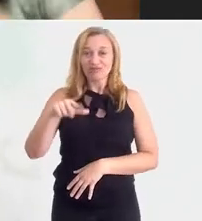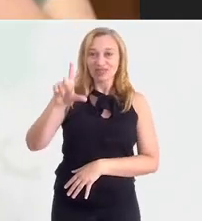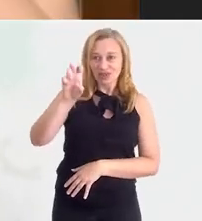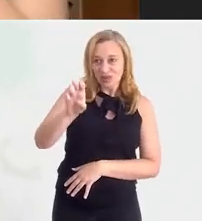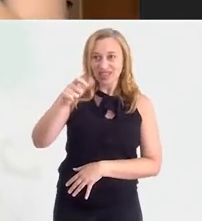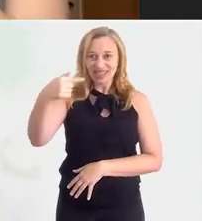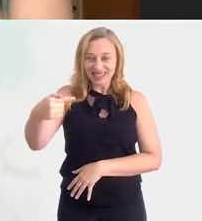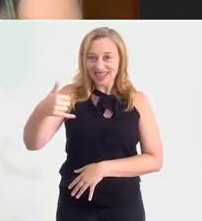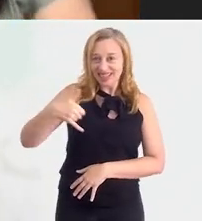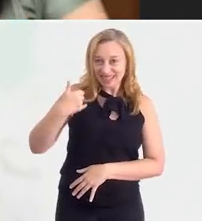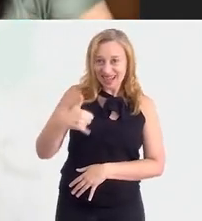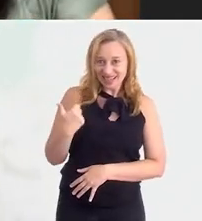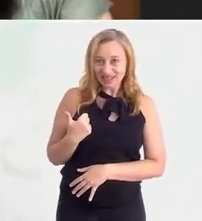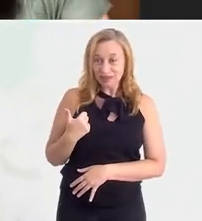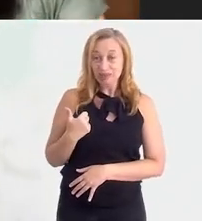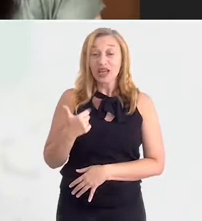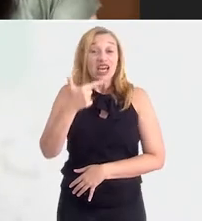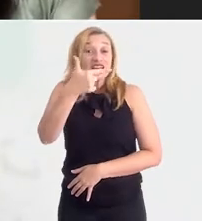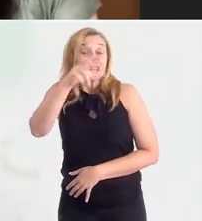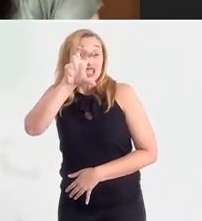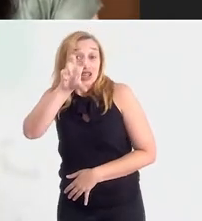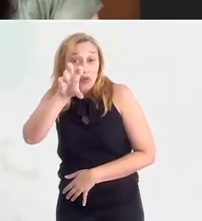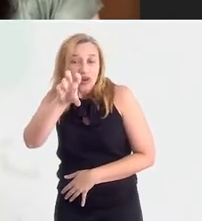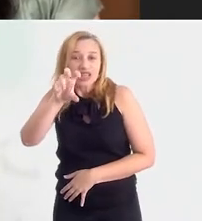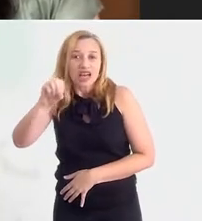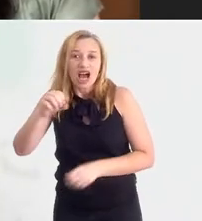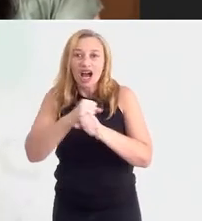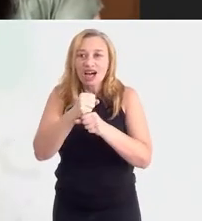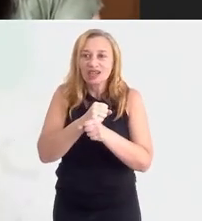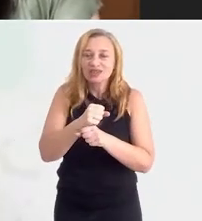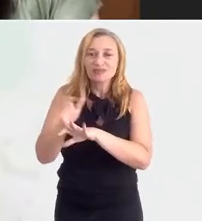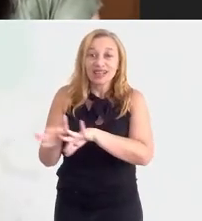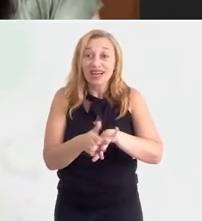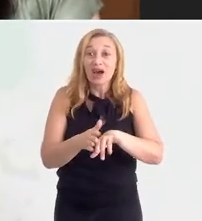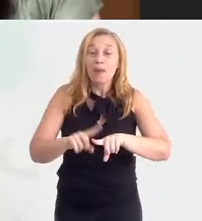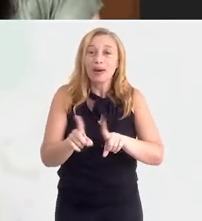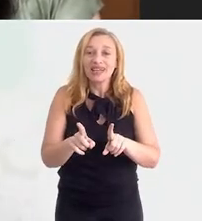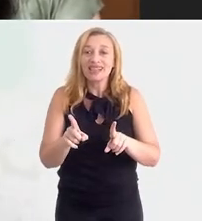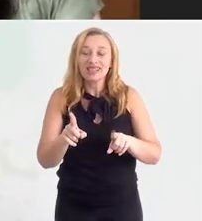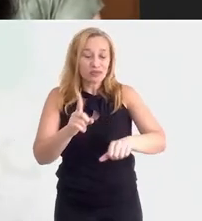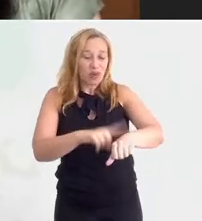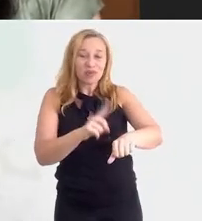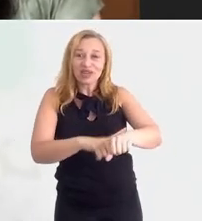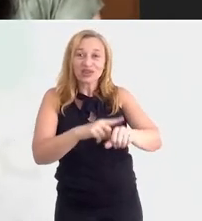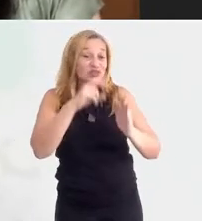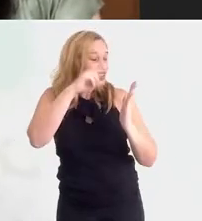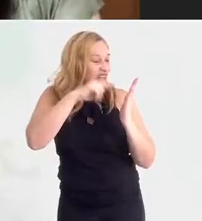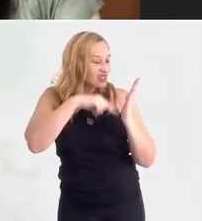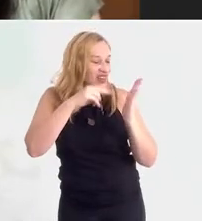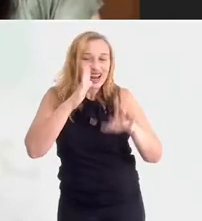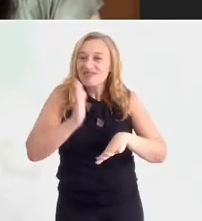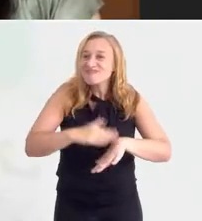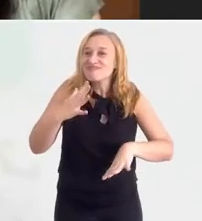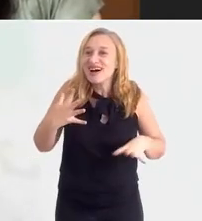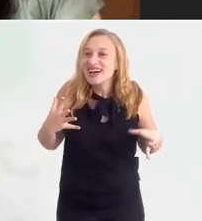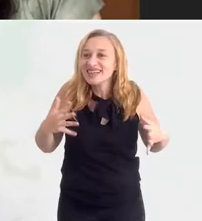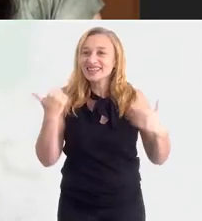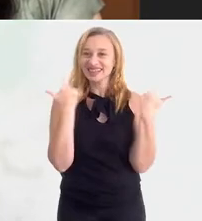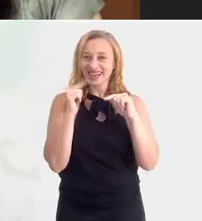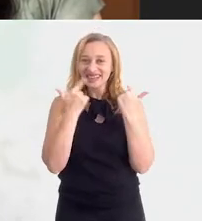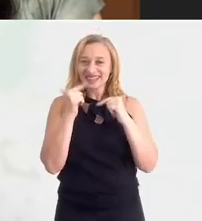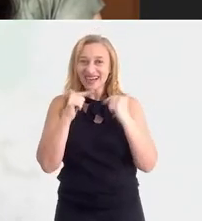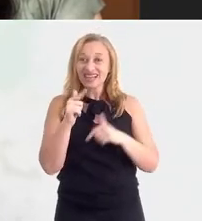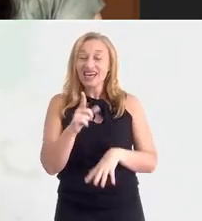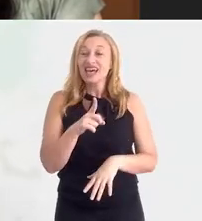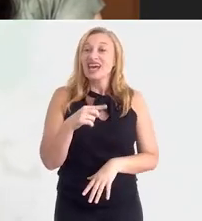anos, 50 anos se passaram. Ainda hoje, esse episódio de leitura é um dos episódios mais deliciosos que eu e minhas